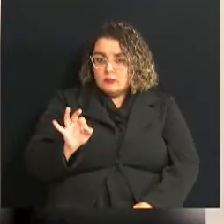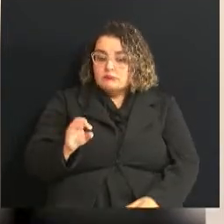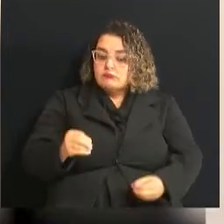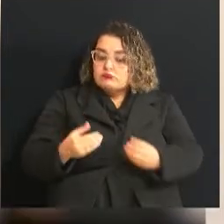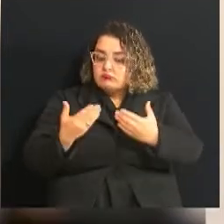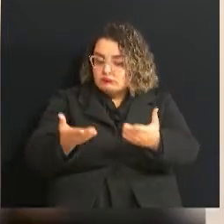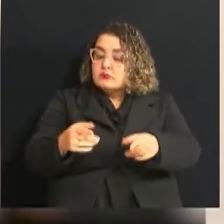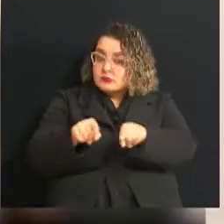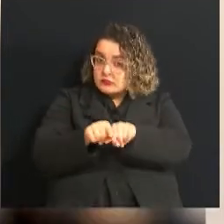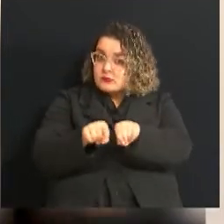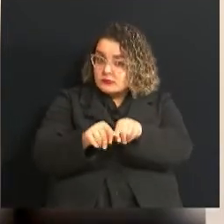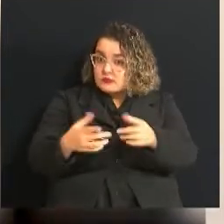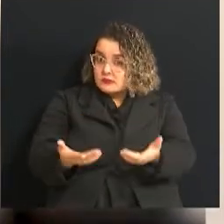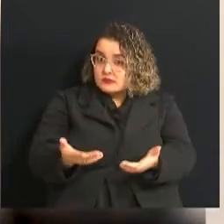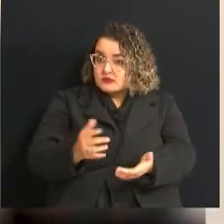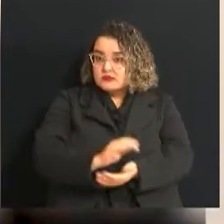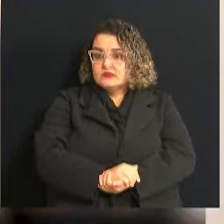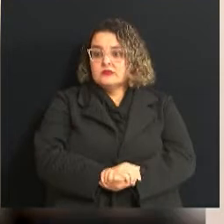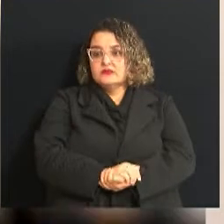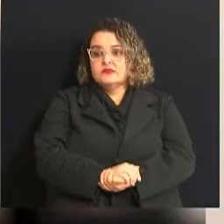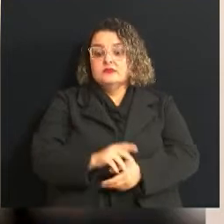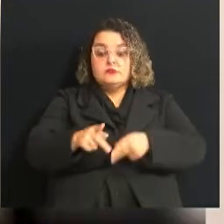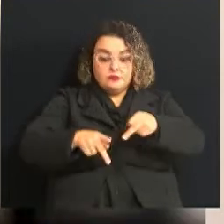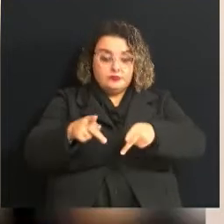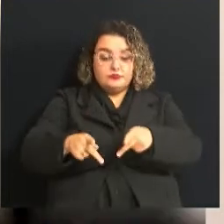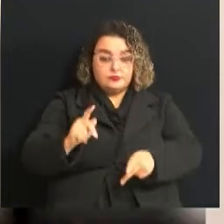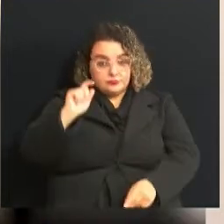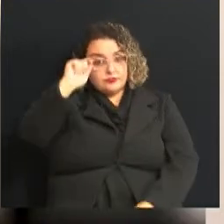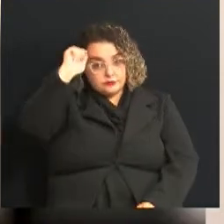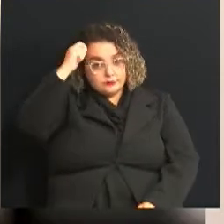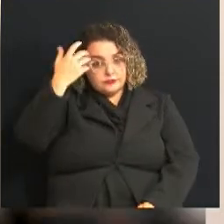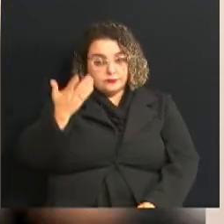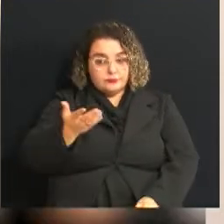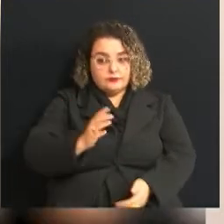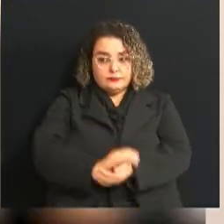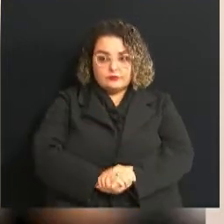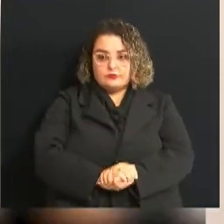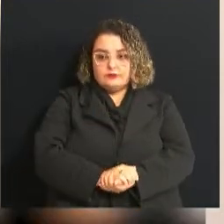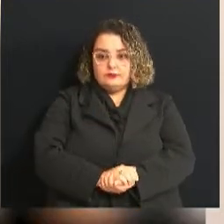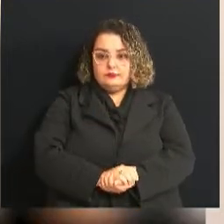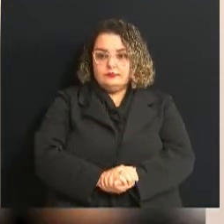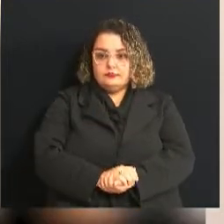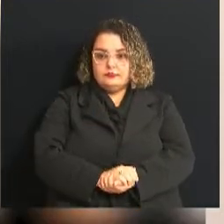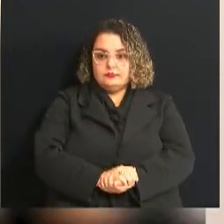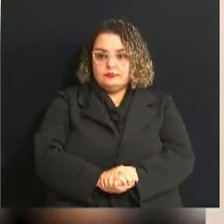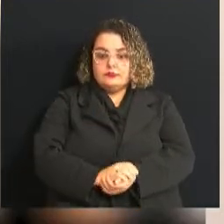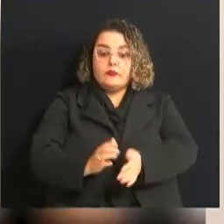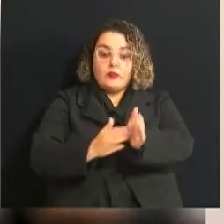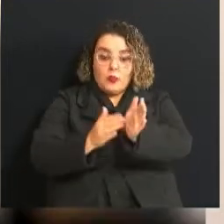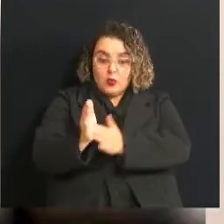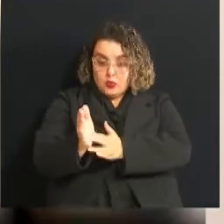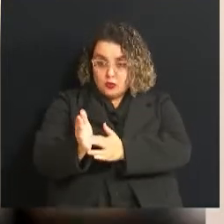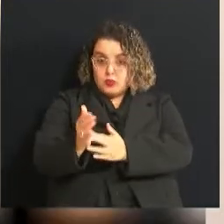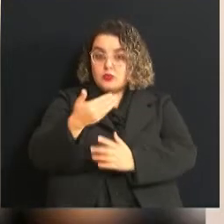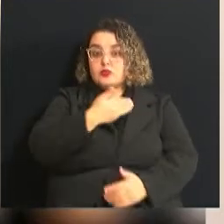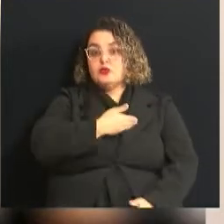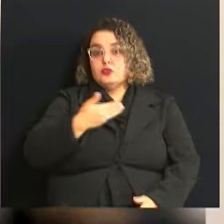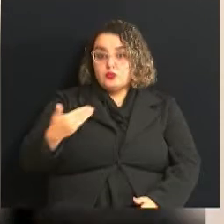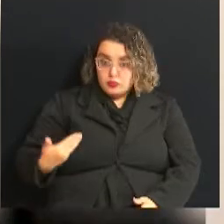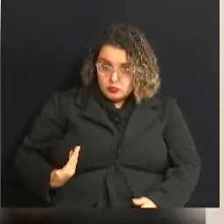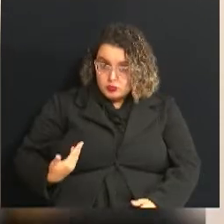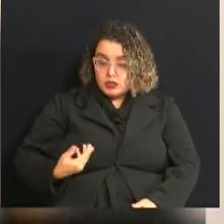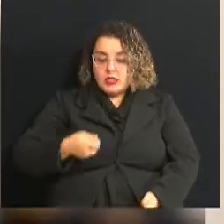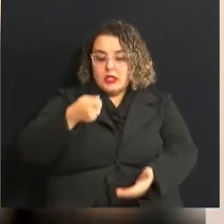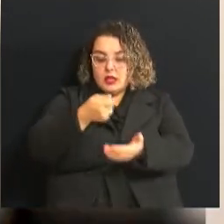também à população negra. Eu acho, assim como o concurso público é uma forma de garantir o acesso ao